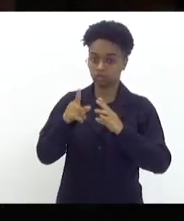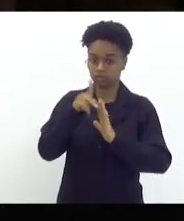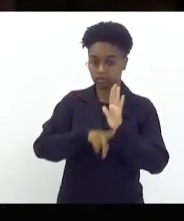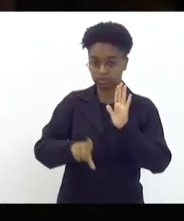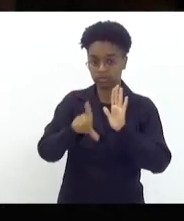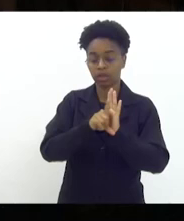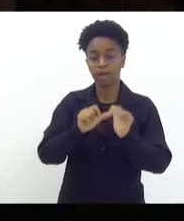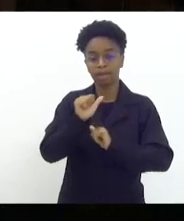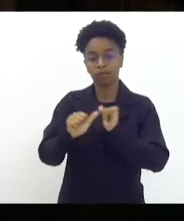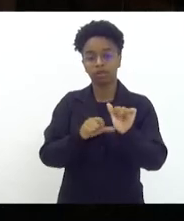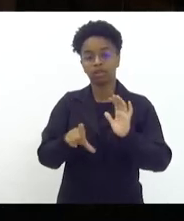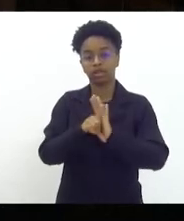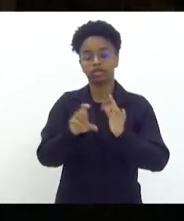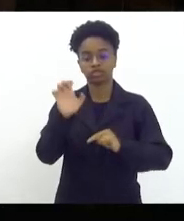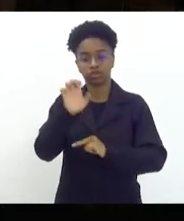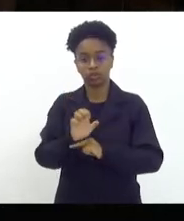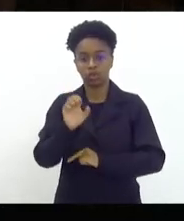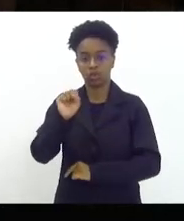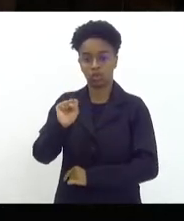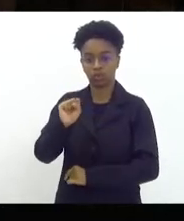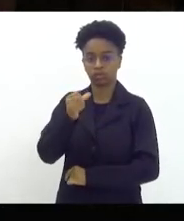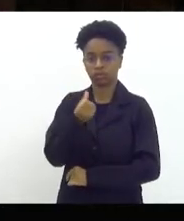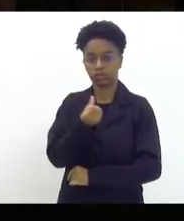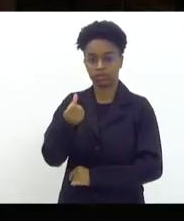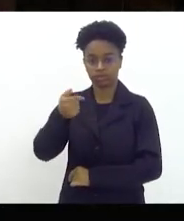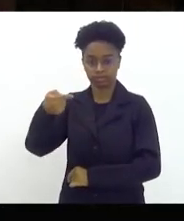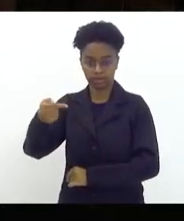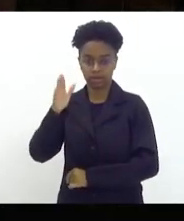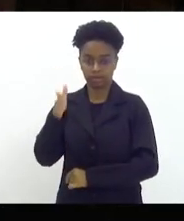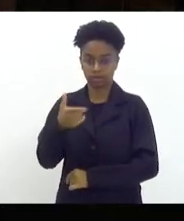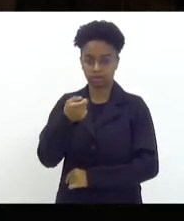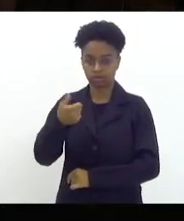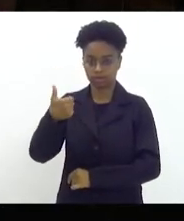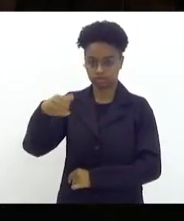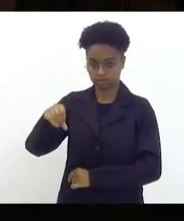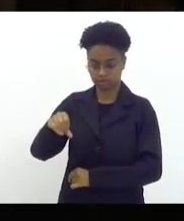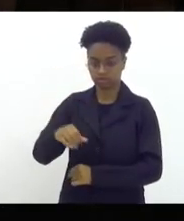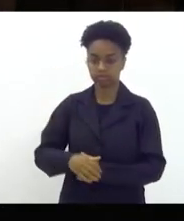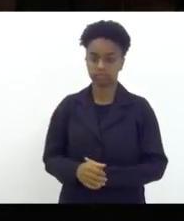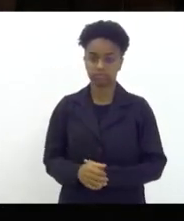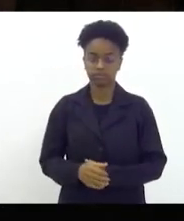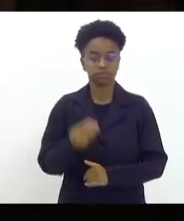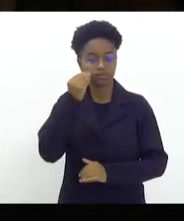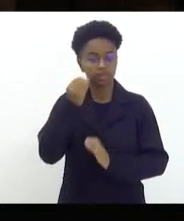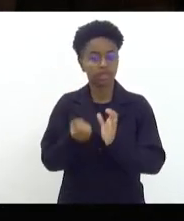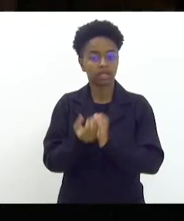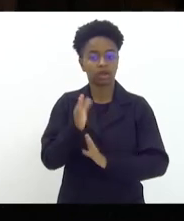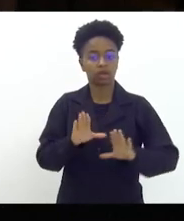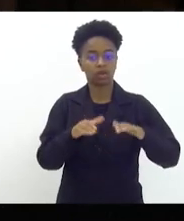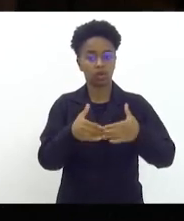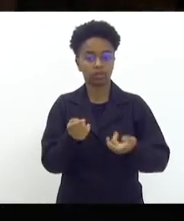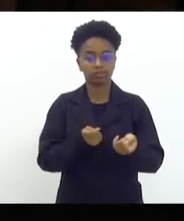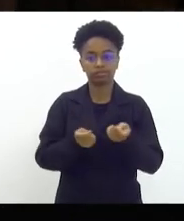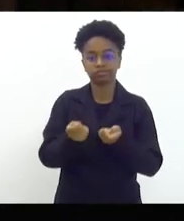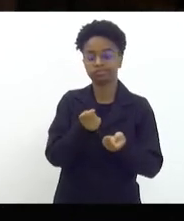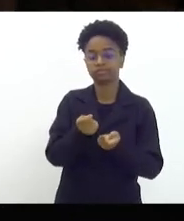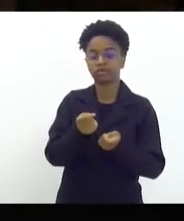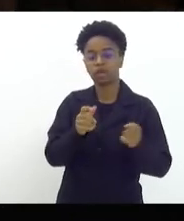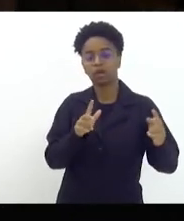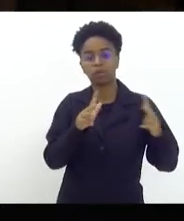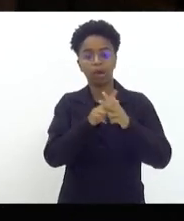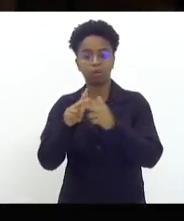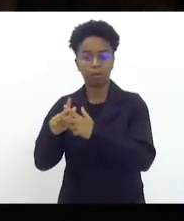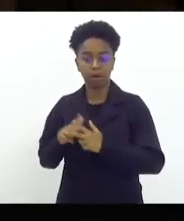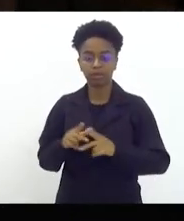modifica a lei estadual 8667/ 2019 para a criação da comissão de mediação de conflitos